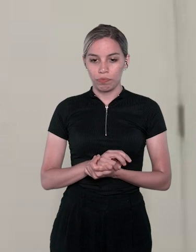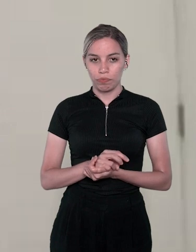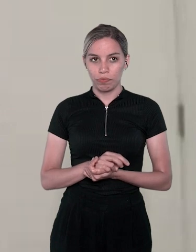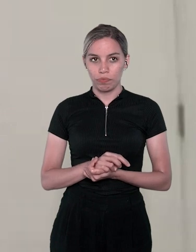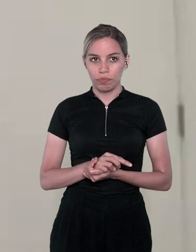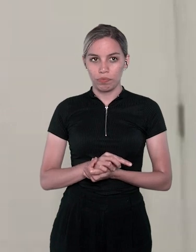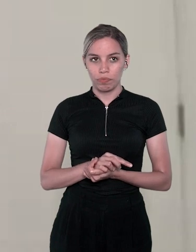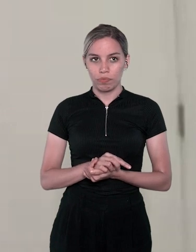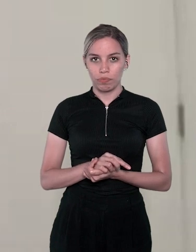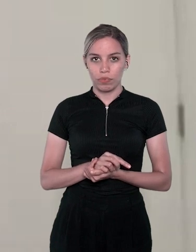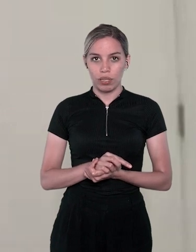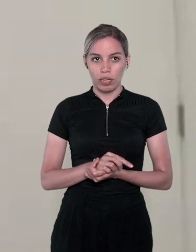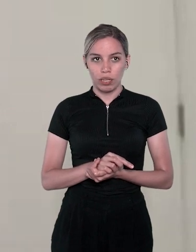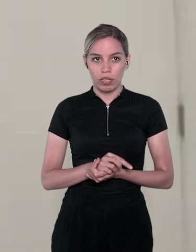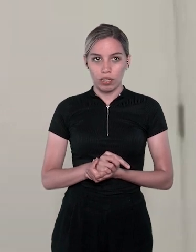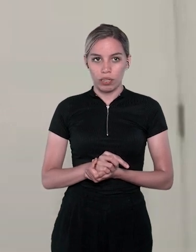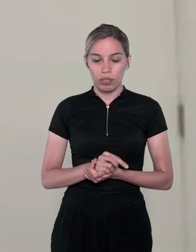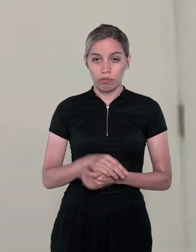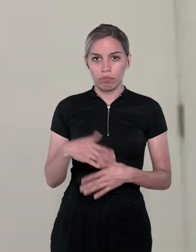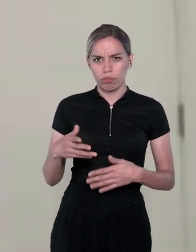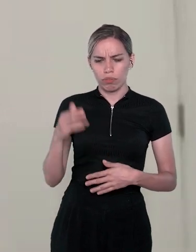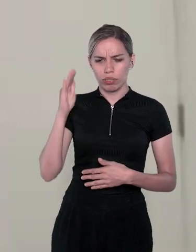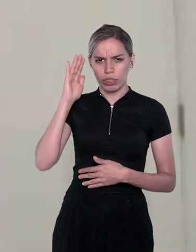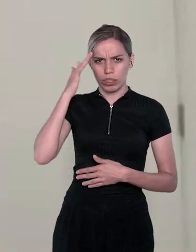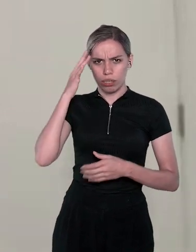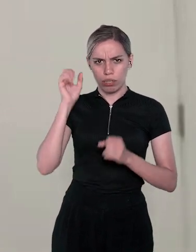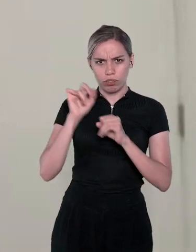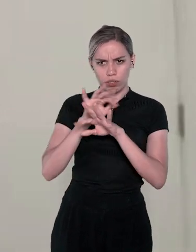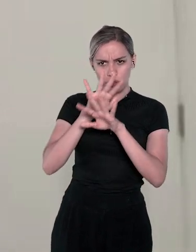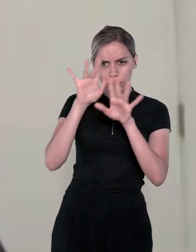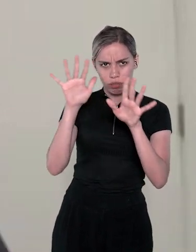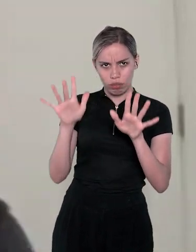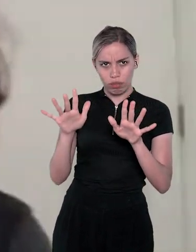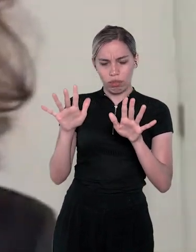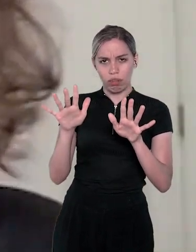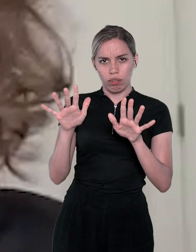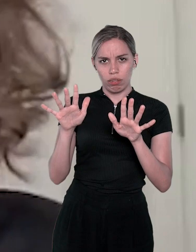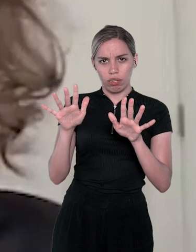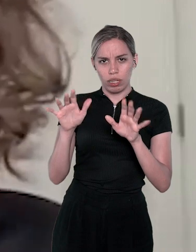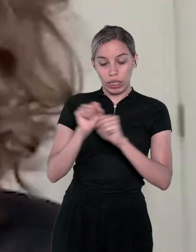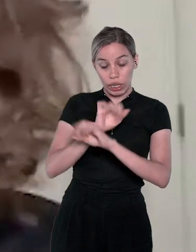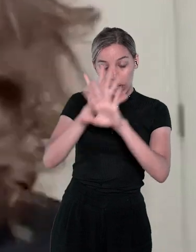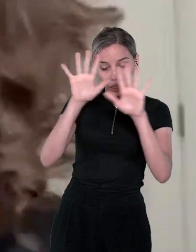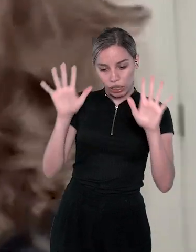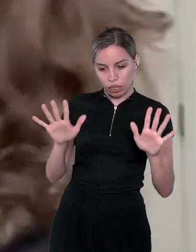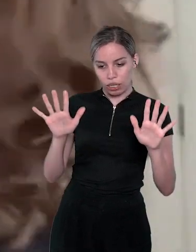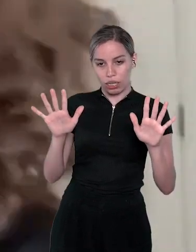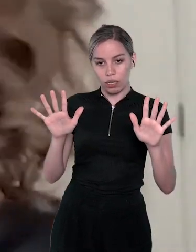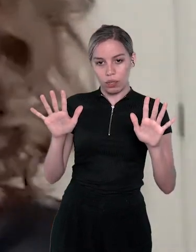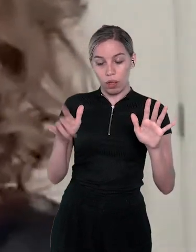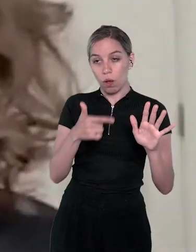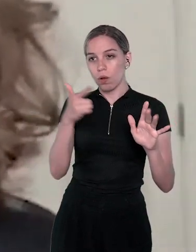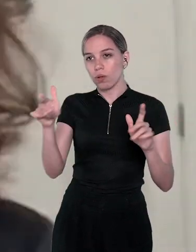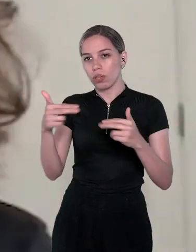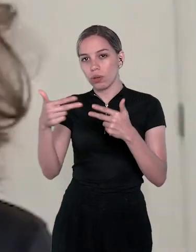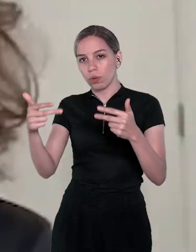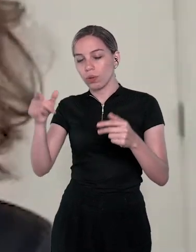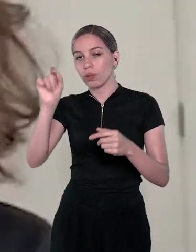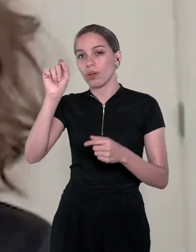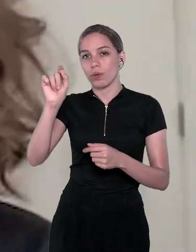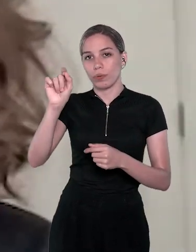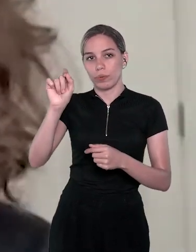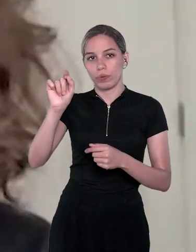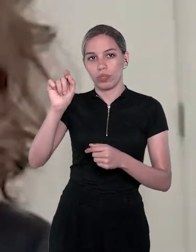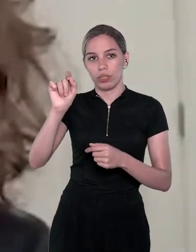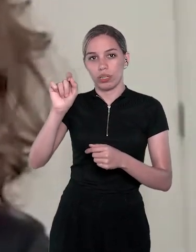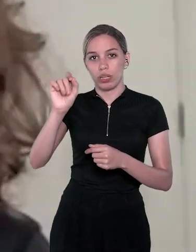ao mesmo tempo que está claro, um outro pilar, já vou acabar aqui, mas assim, um outro pilar,